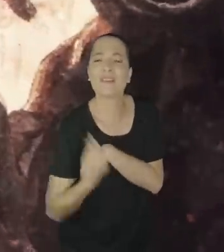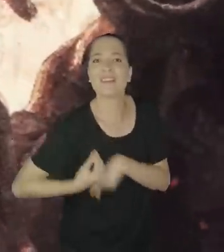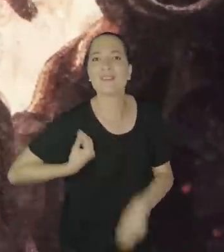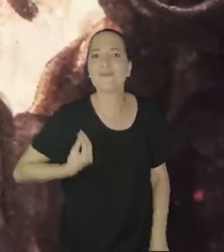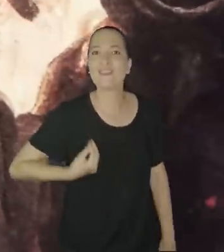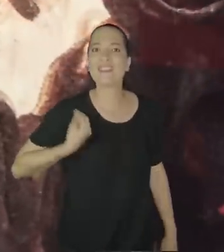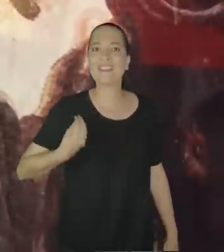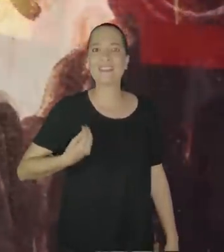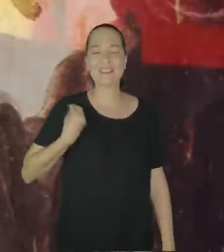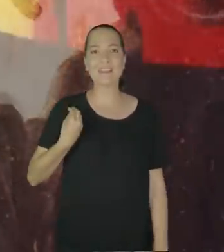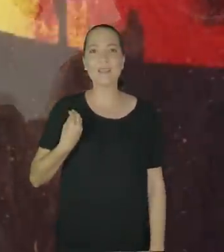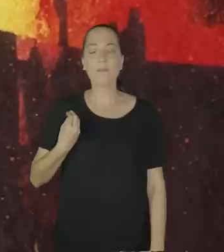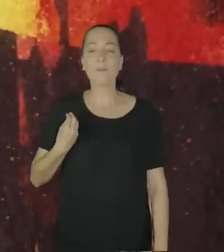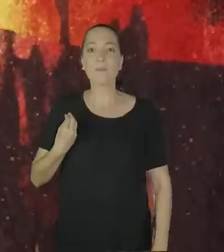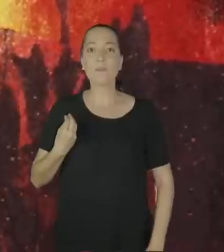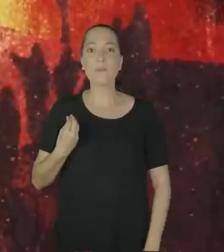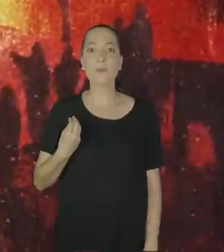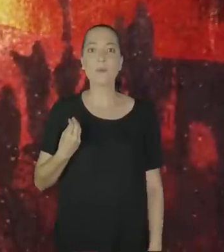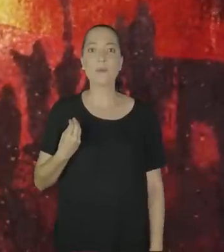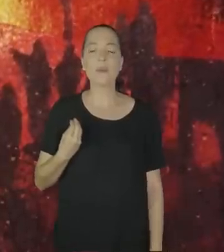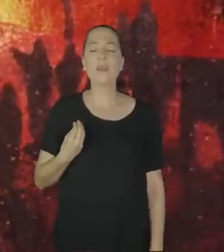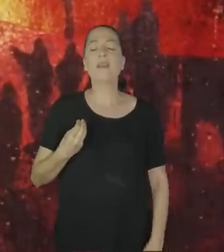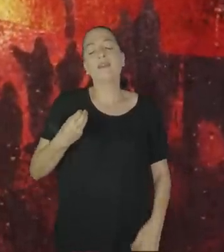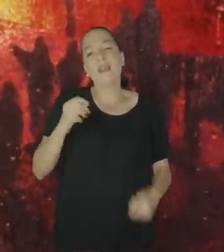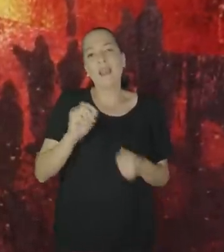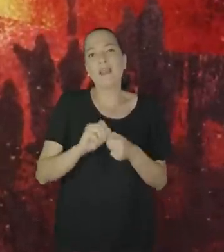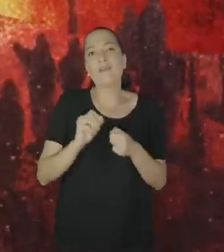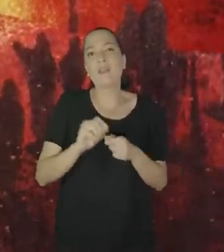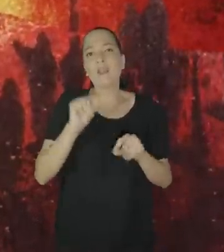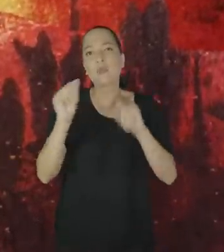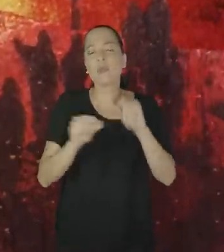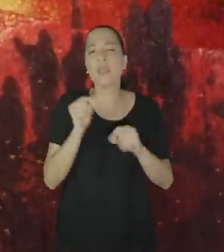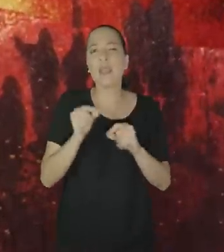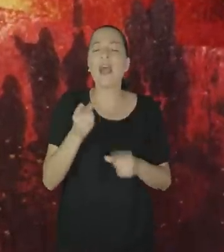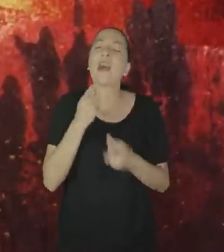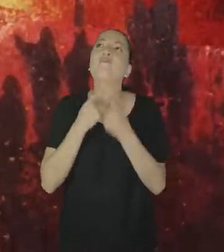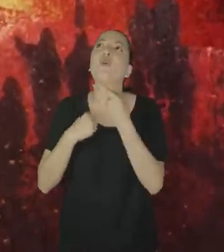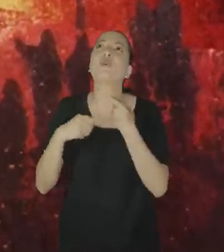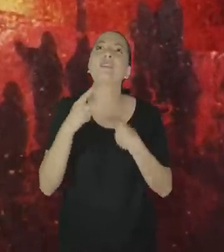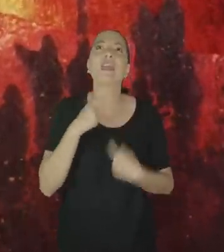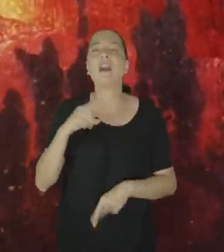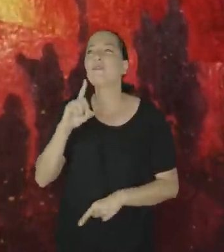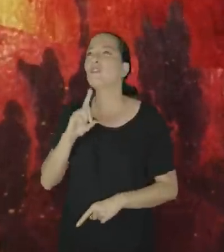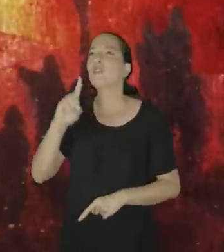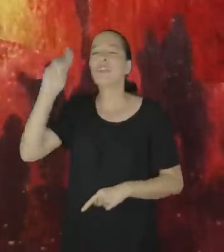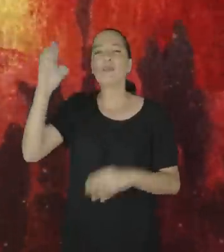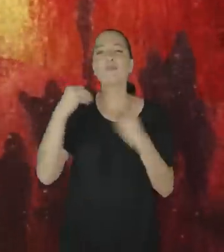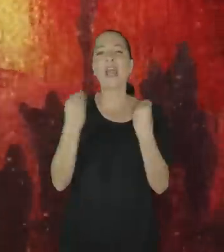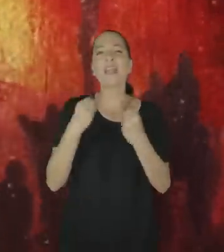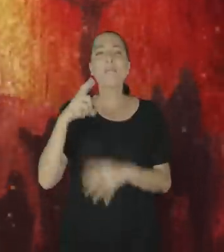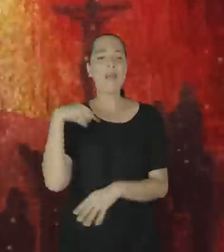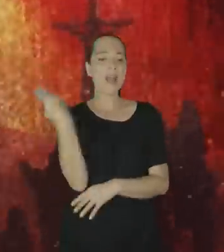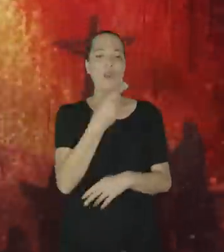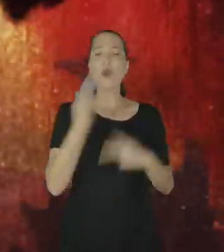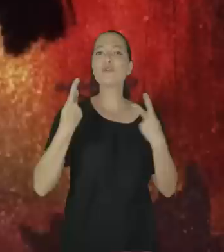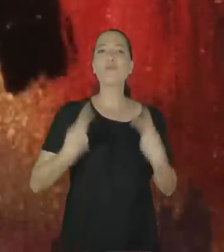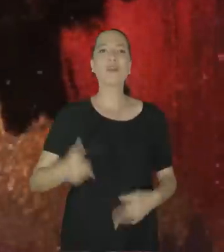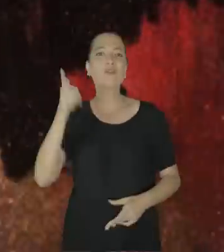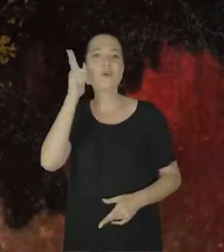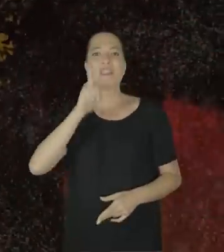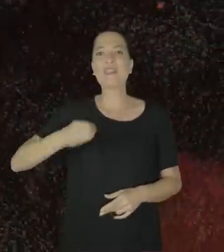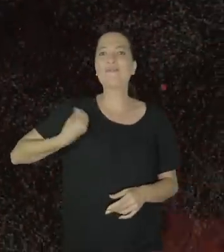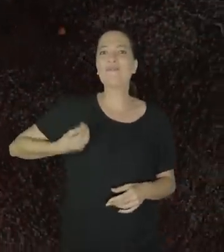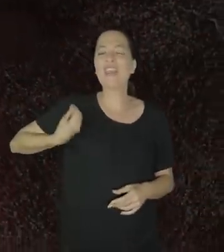Entregou-se nas mãos do Pai, para que pudéssemos ter a vida eterna. Seu legado continua vivo até